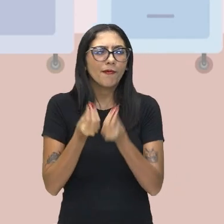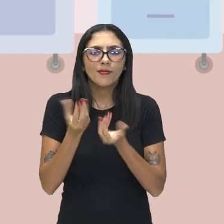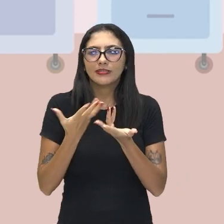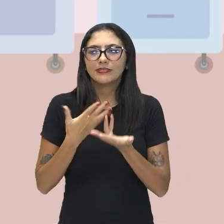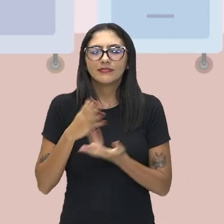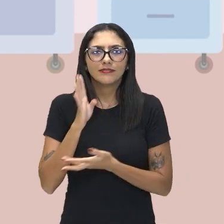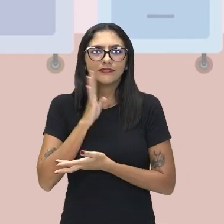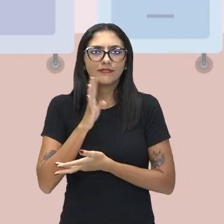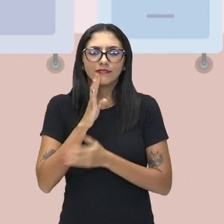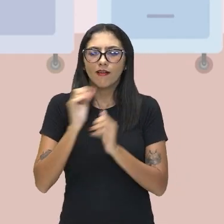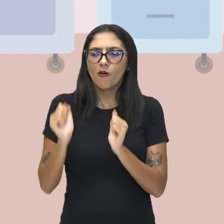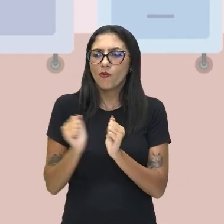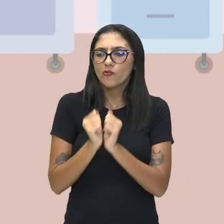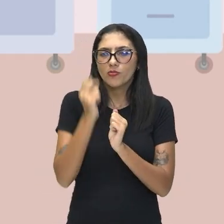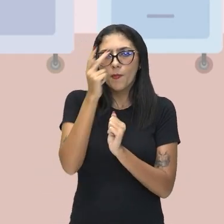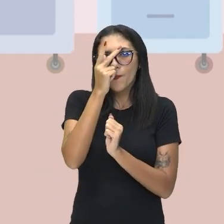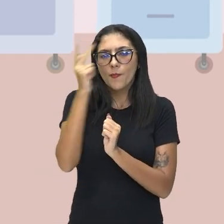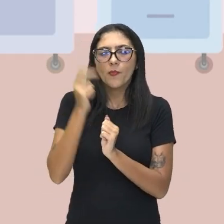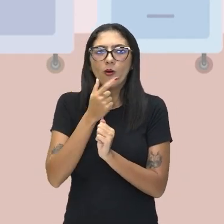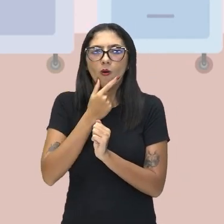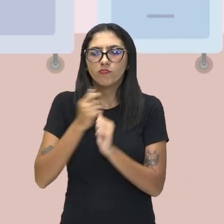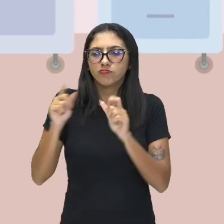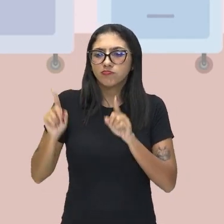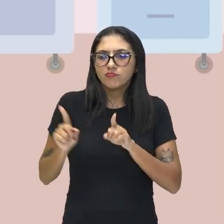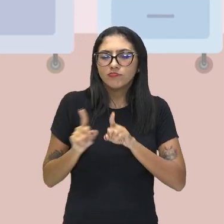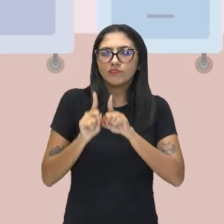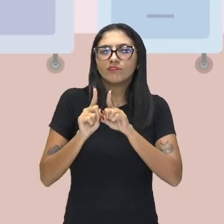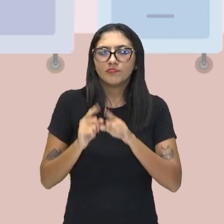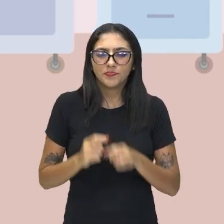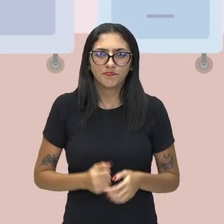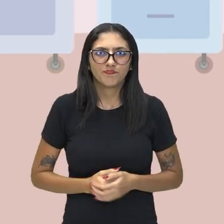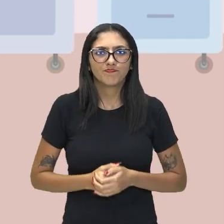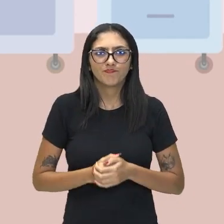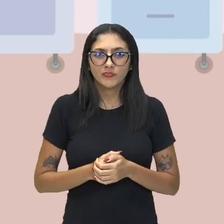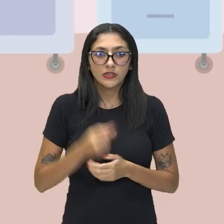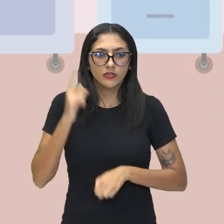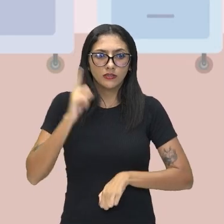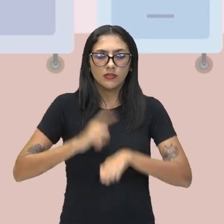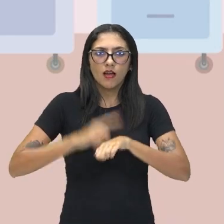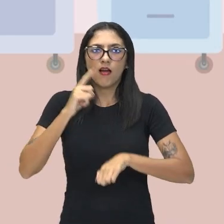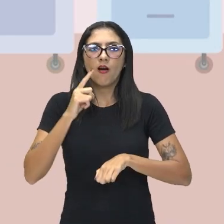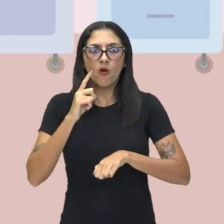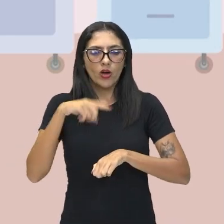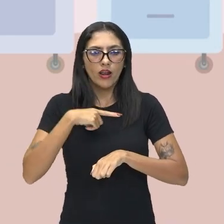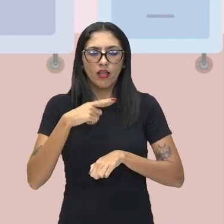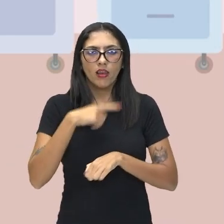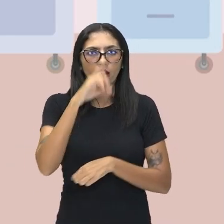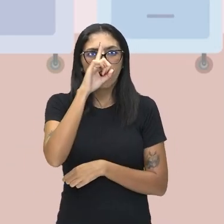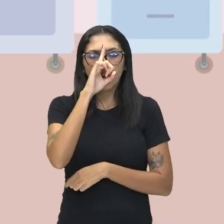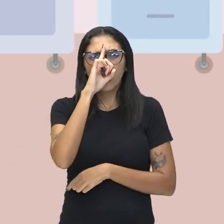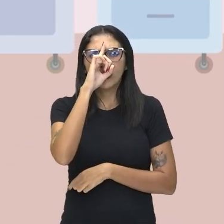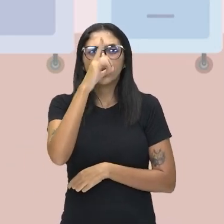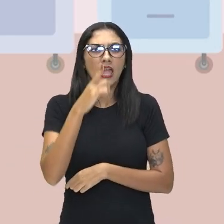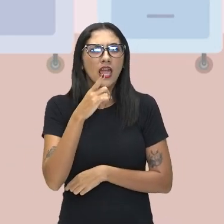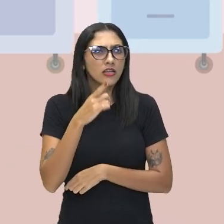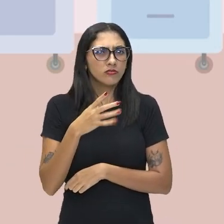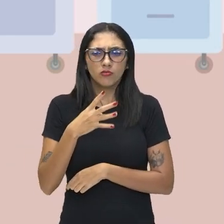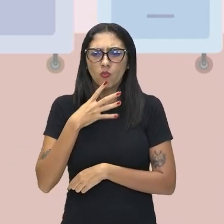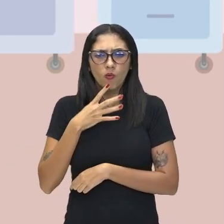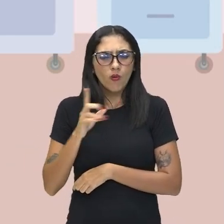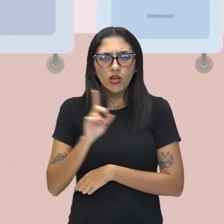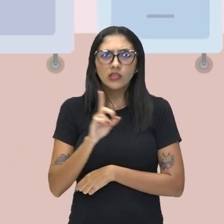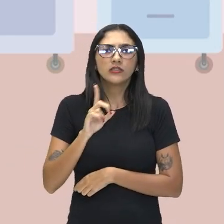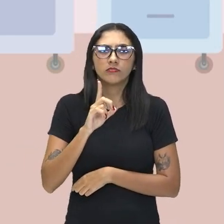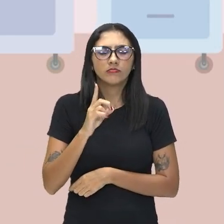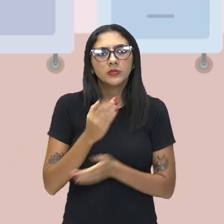ao lado. Não esperou o dia seguinte. Com capricho de quem tenta uma coisa nunca conhecida,